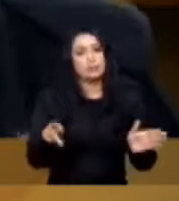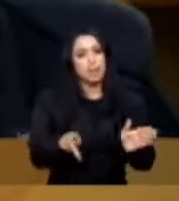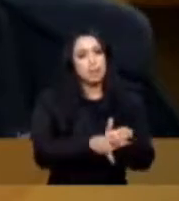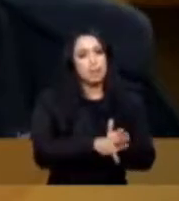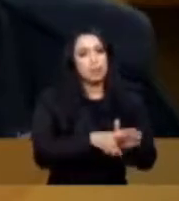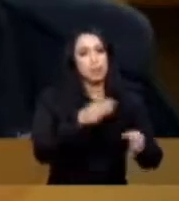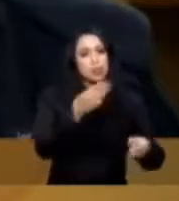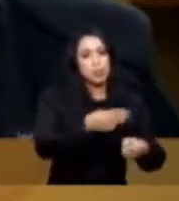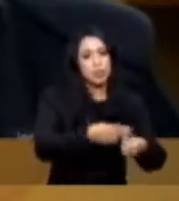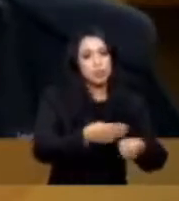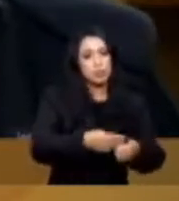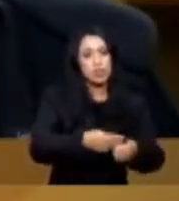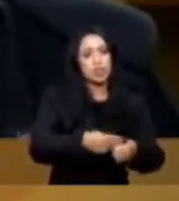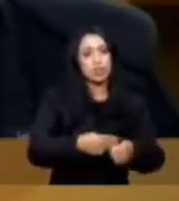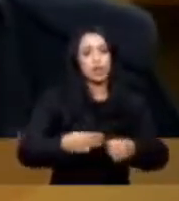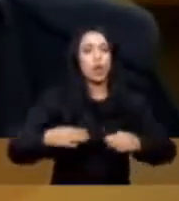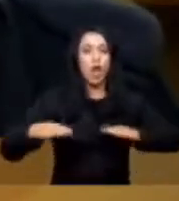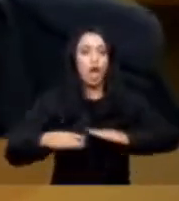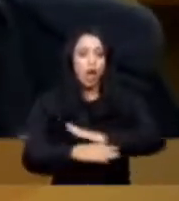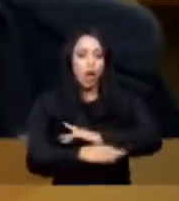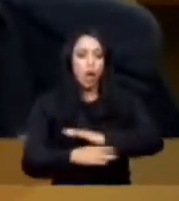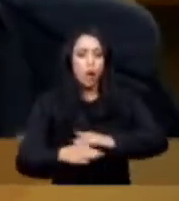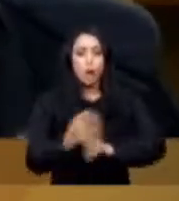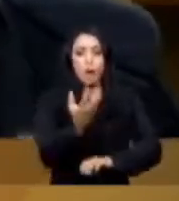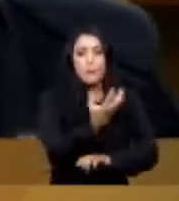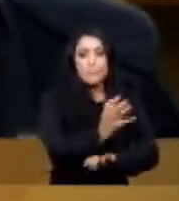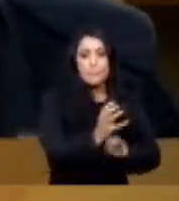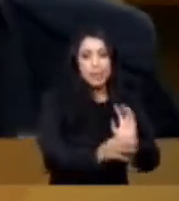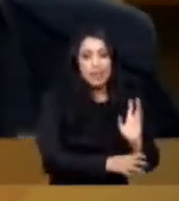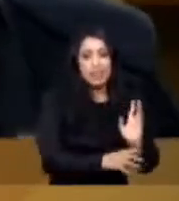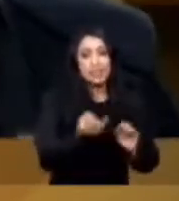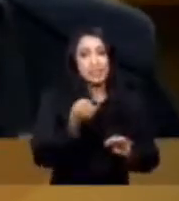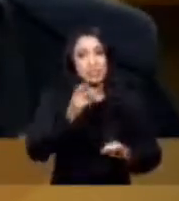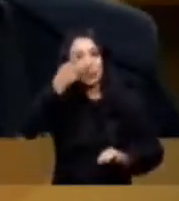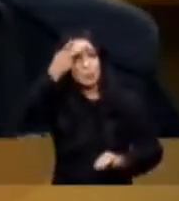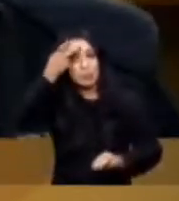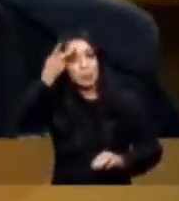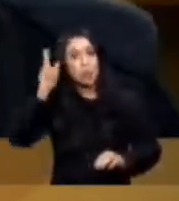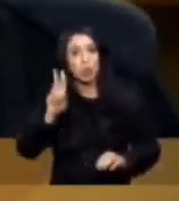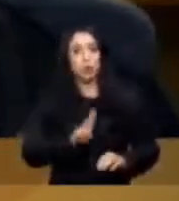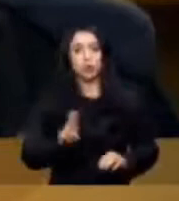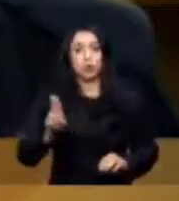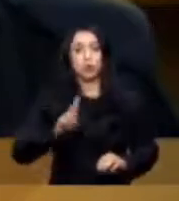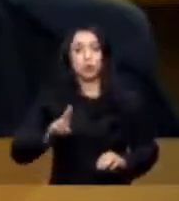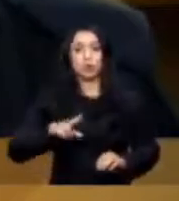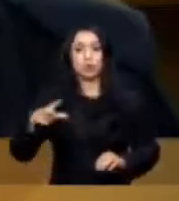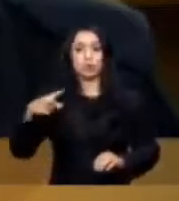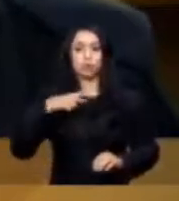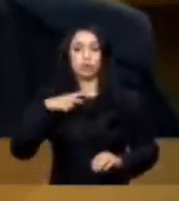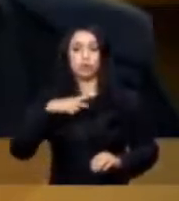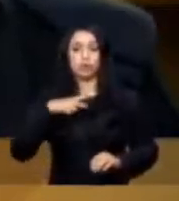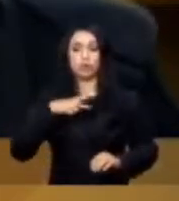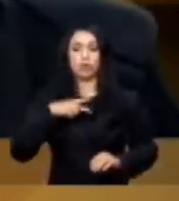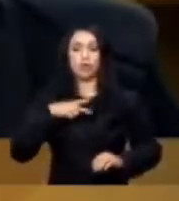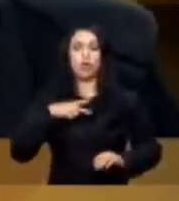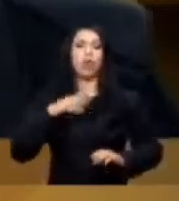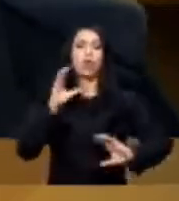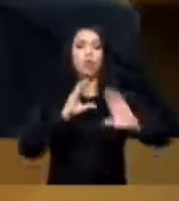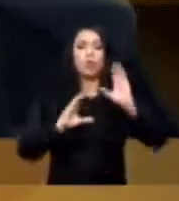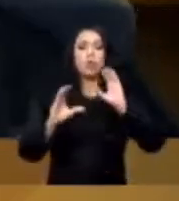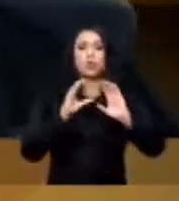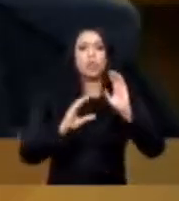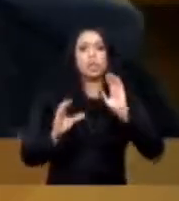via, a rua, a praça, se alguém utiliza isto para fins de telecomunicações e,